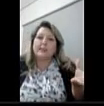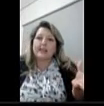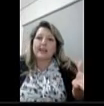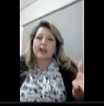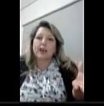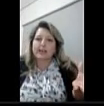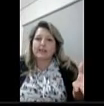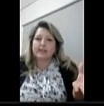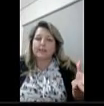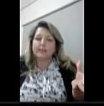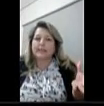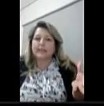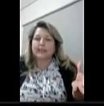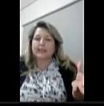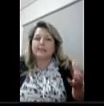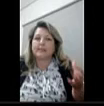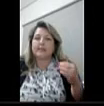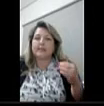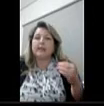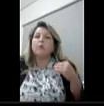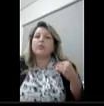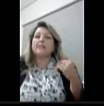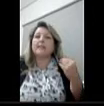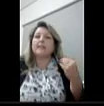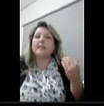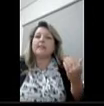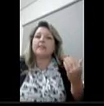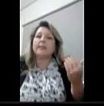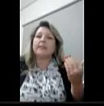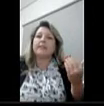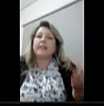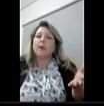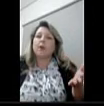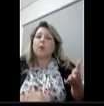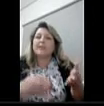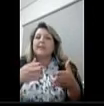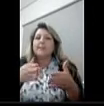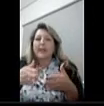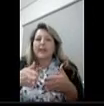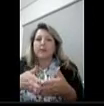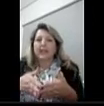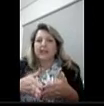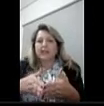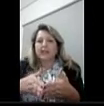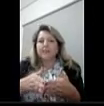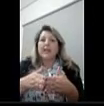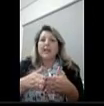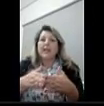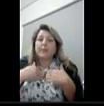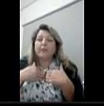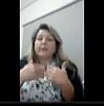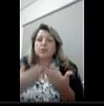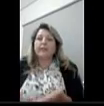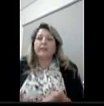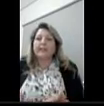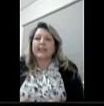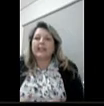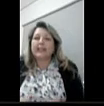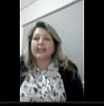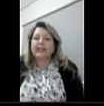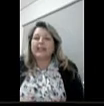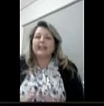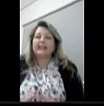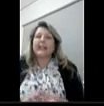especial para essa criança, onde essa criança vai ver o desempenho dela, o professor vai